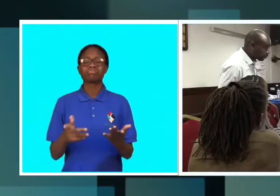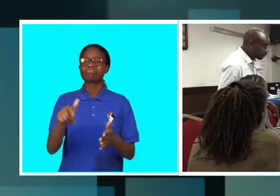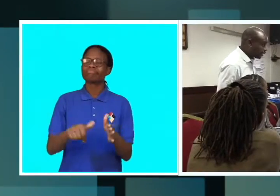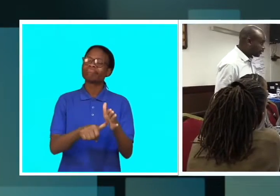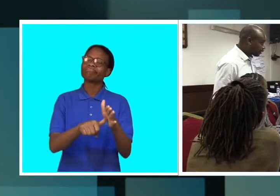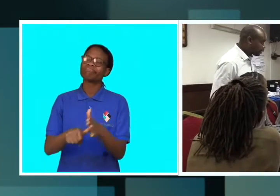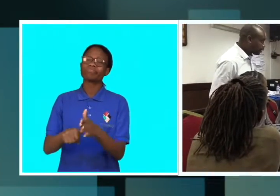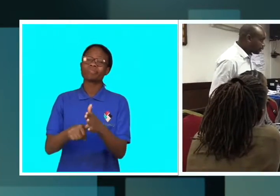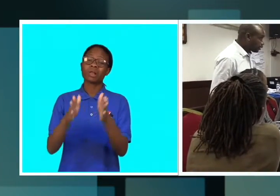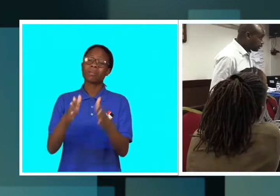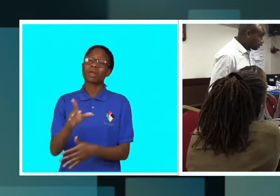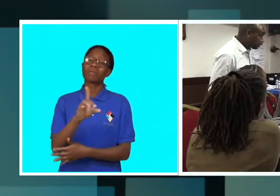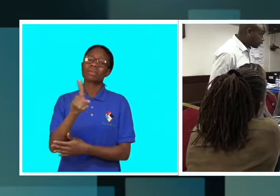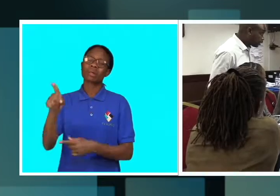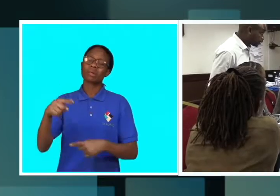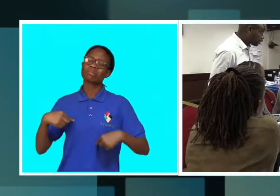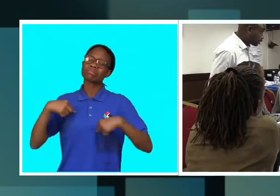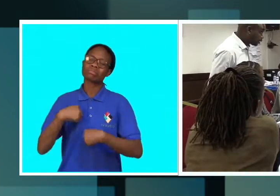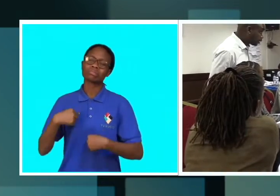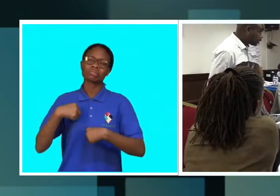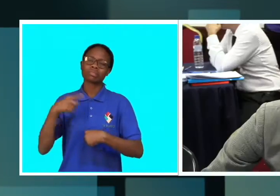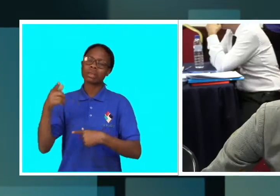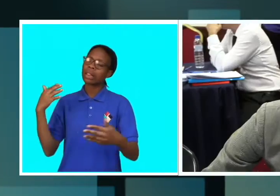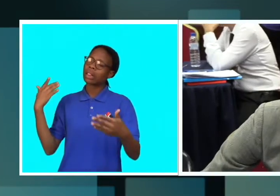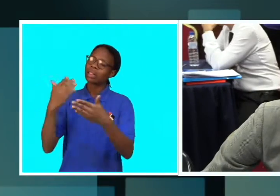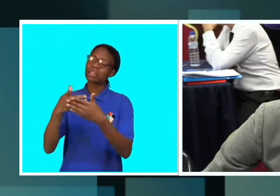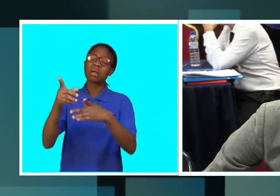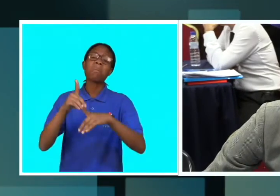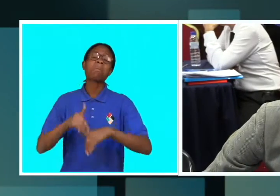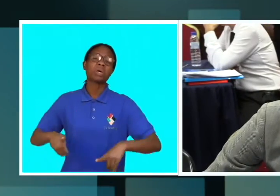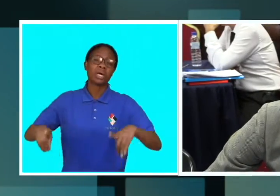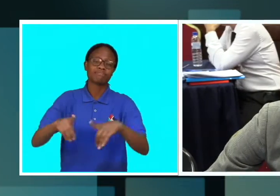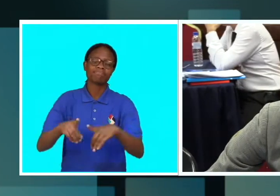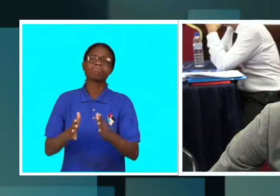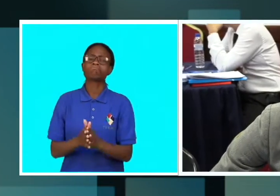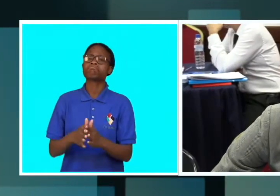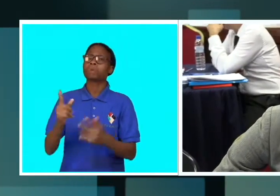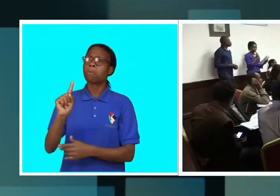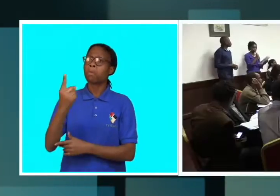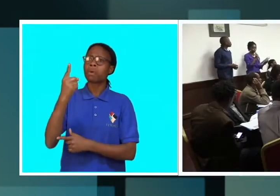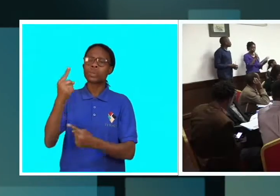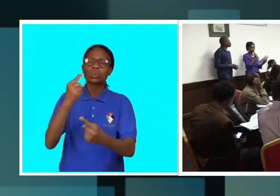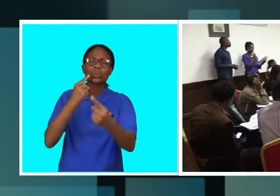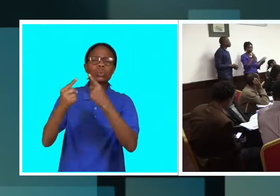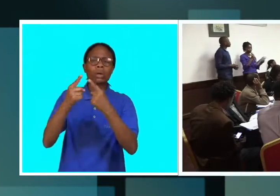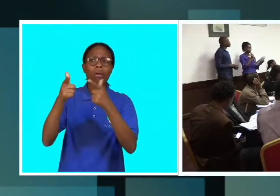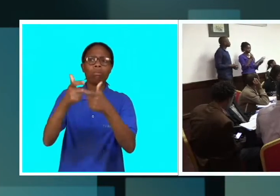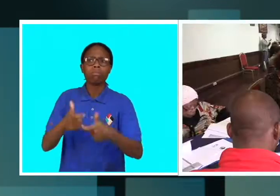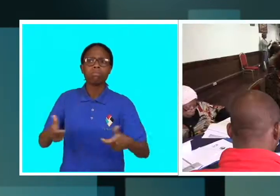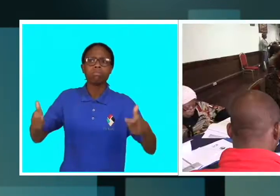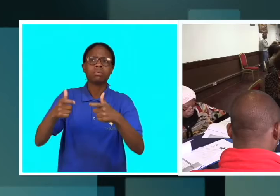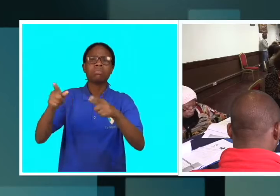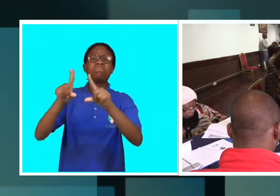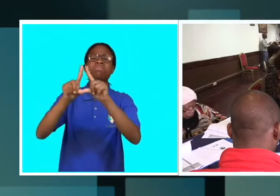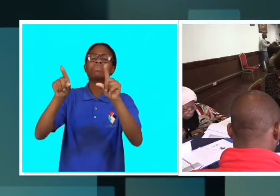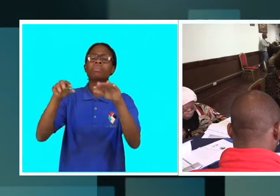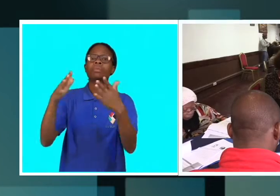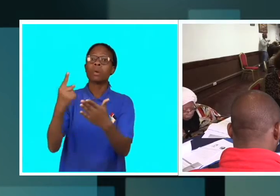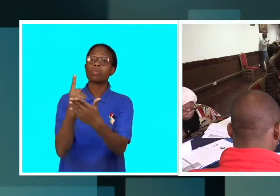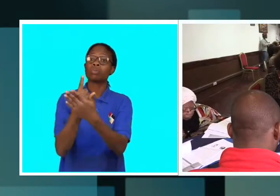estigma. São marcas do estigma e discriminação sofridas por pessoas com deficiência, tornadas públicas durante